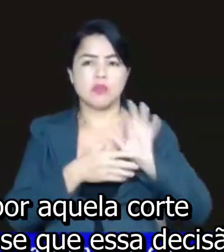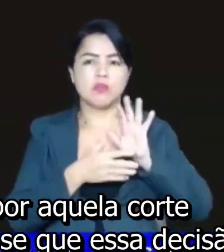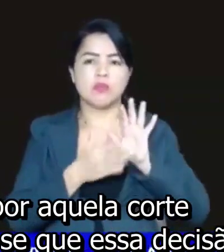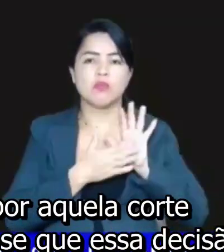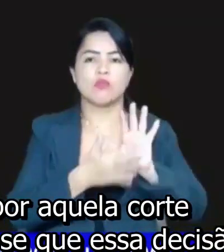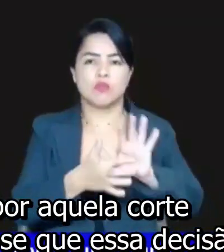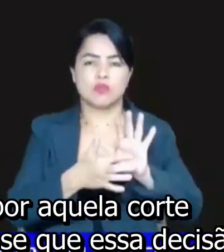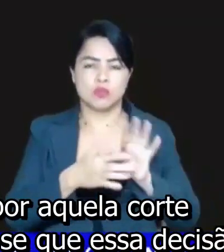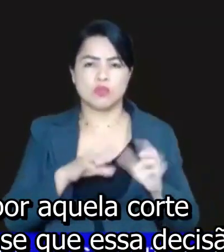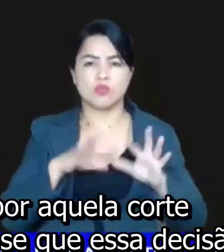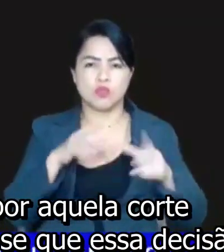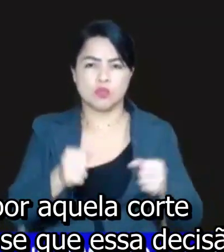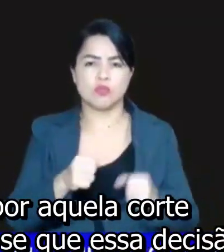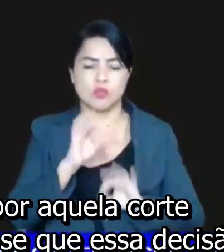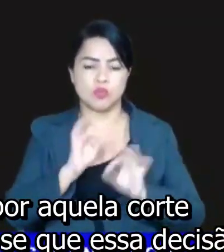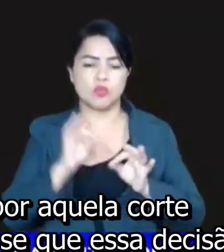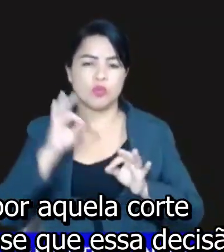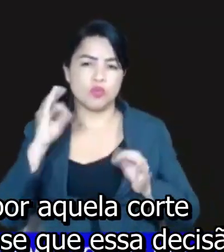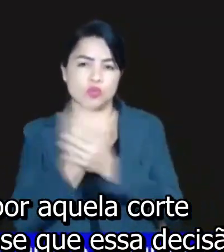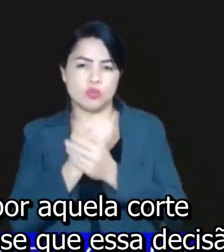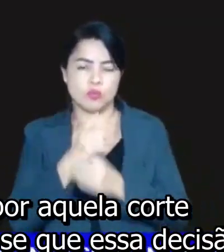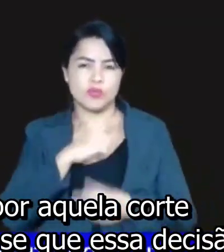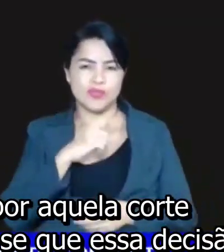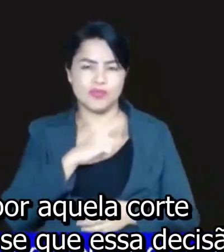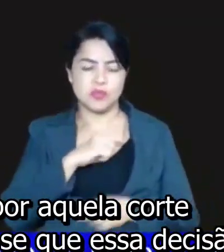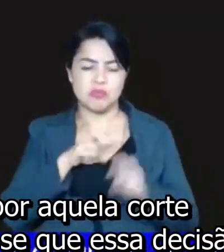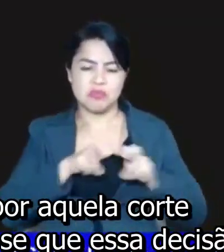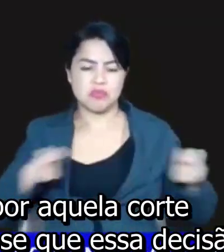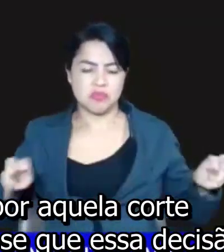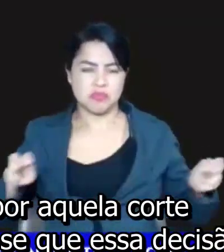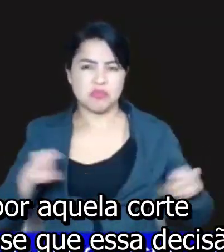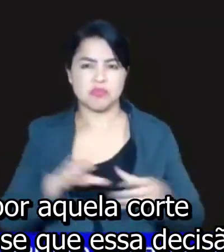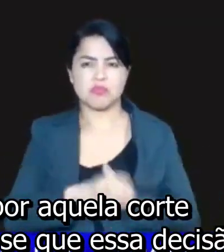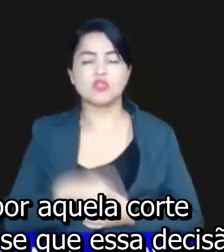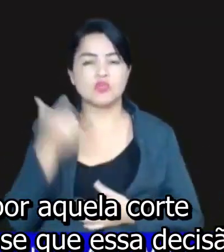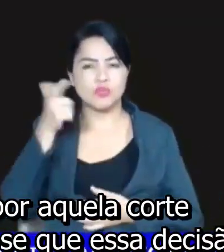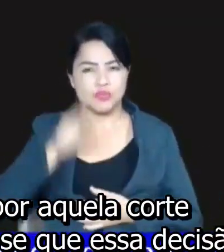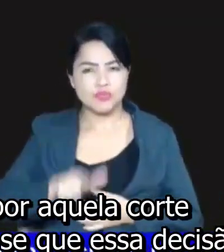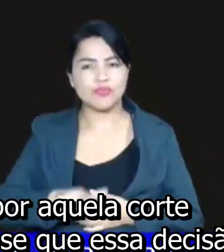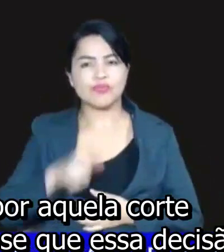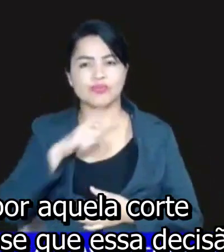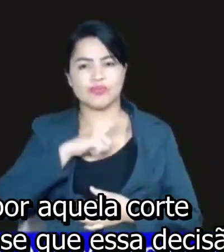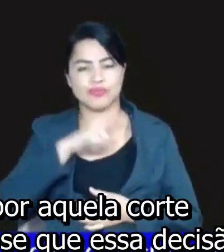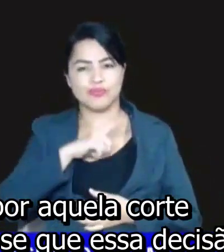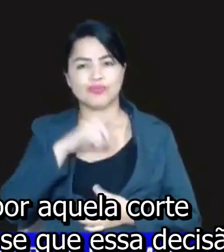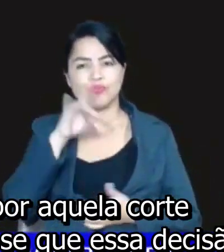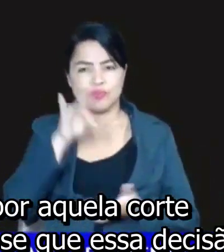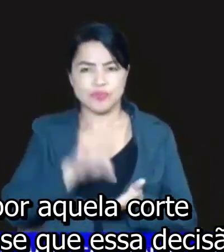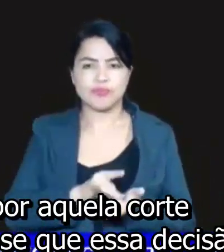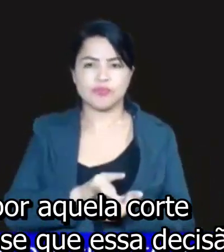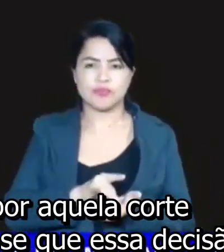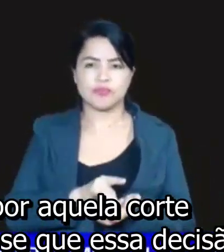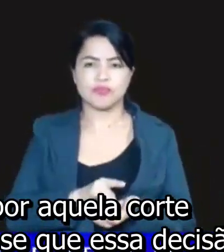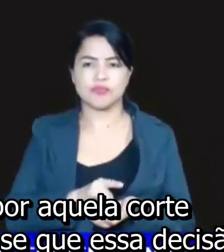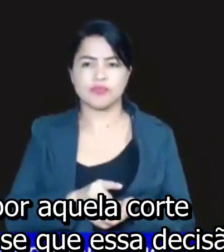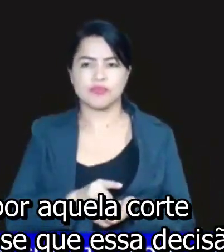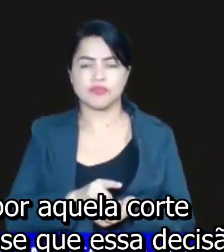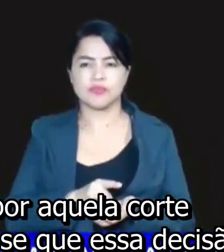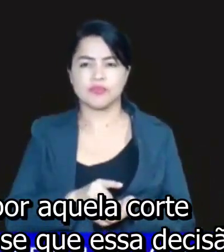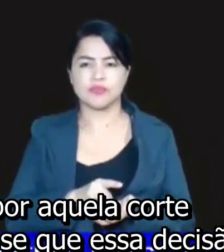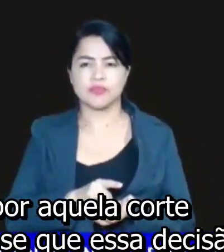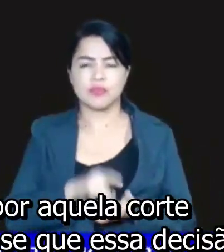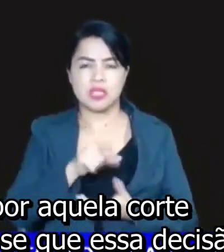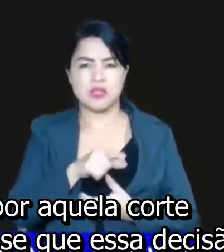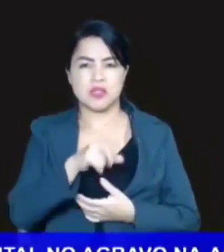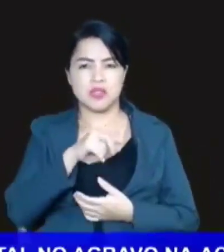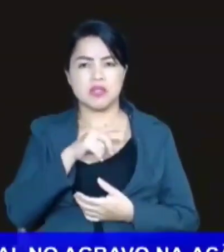julgamento proferido por aquela corte, monocraticamente proferido por aquela corte. De novo, afirma-se que